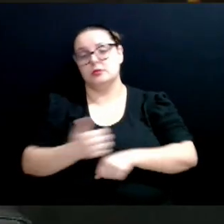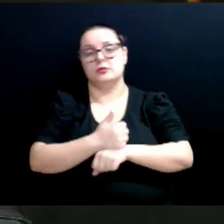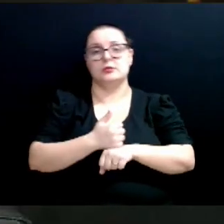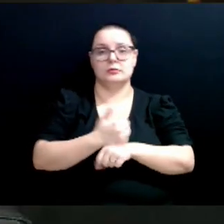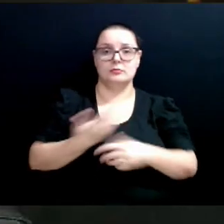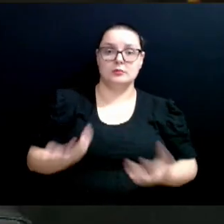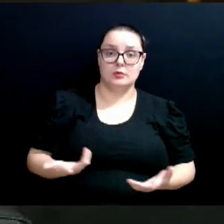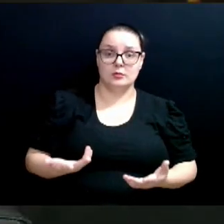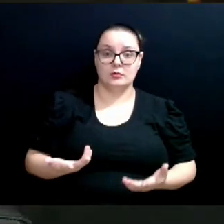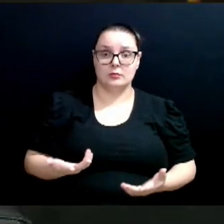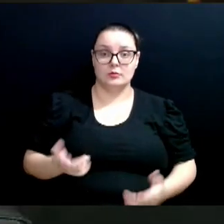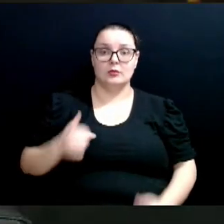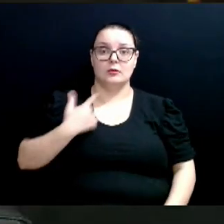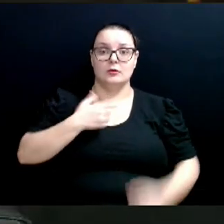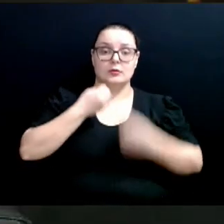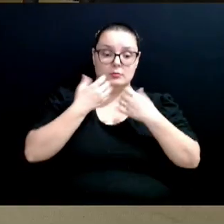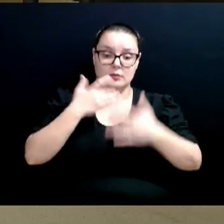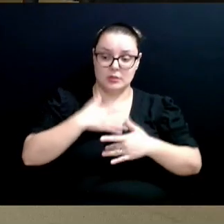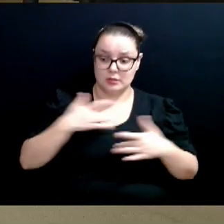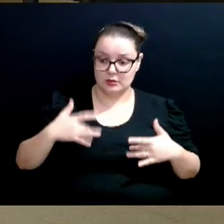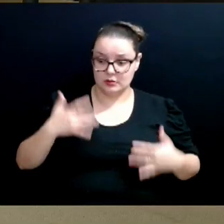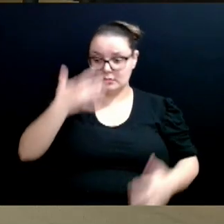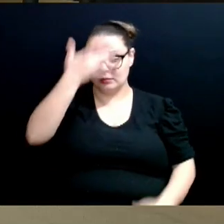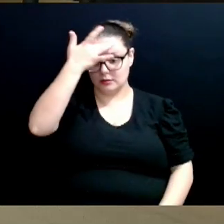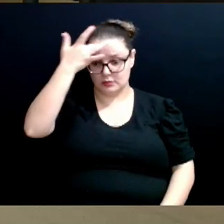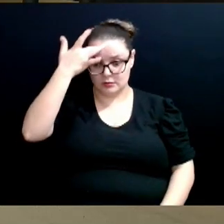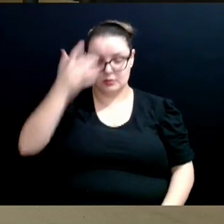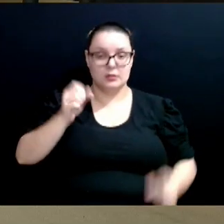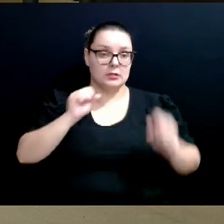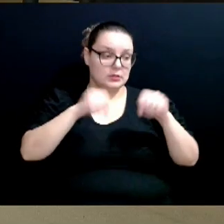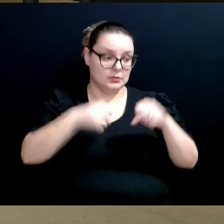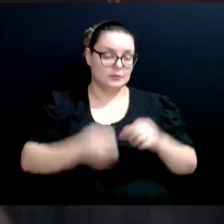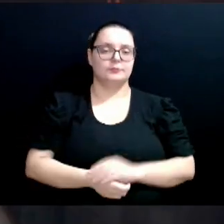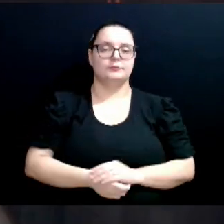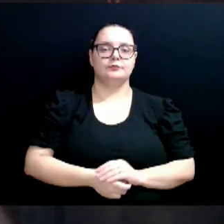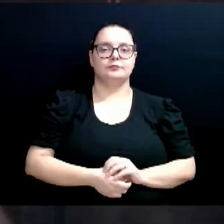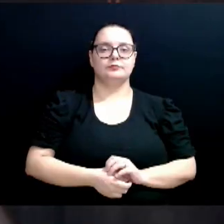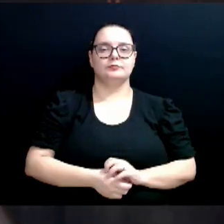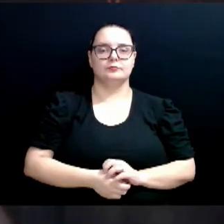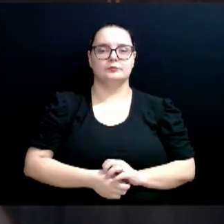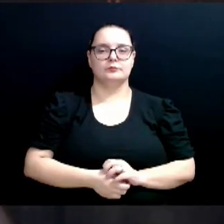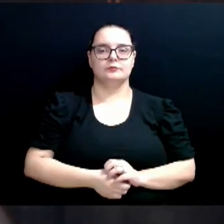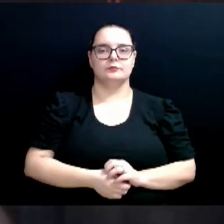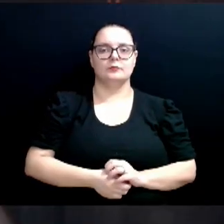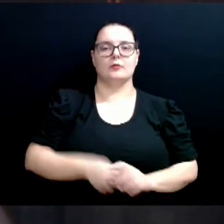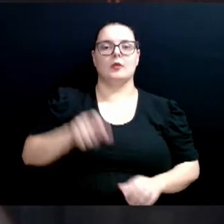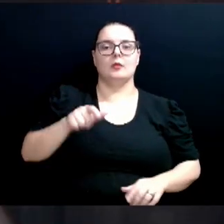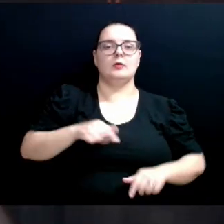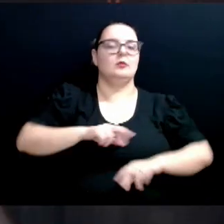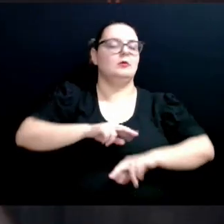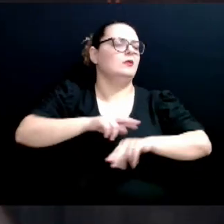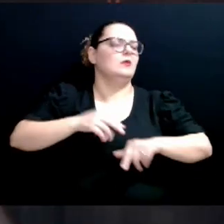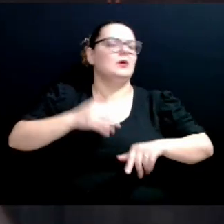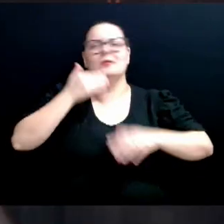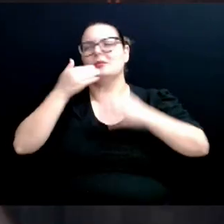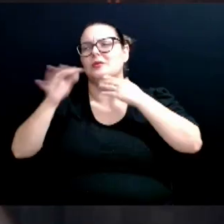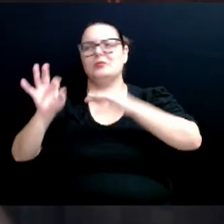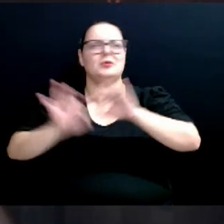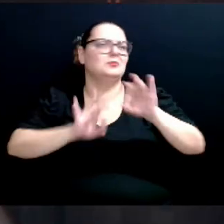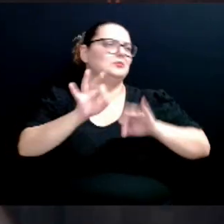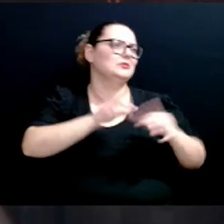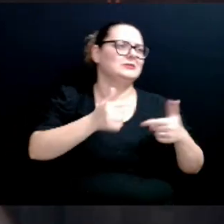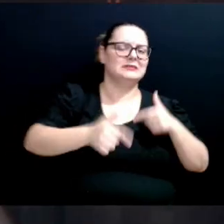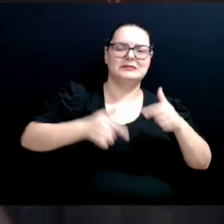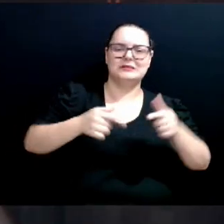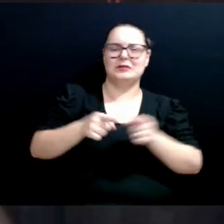nosso bem-estar e a nossa saúde mental. Sim. Então vamos pensar numa pessoa que está com muitas demandas de trabalho, com muitos projetos, com prazos